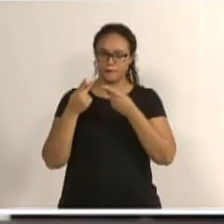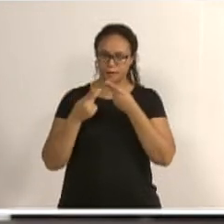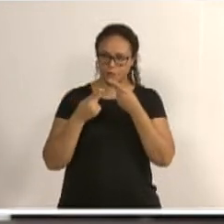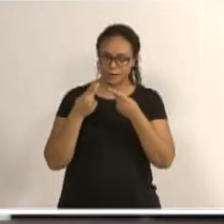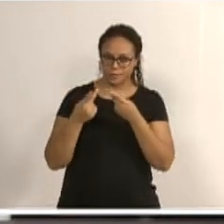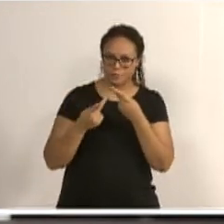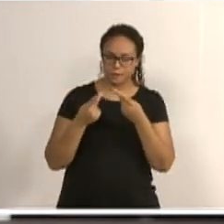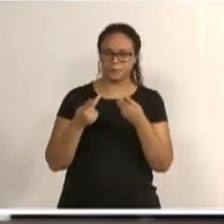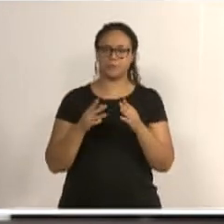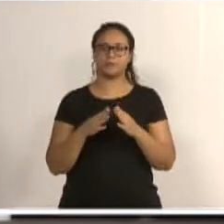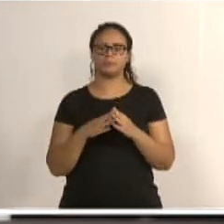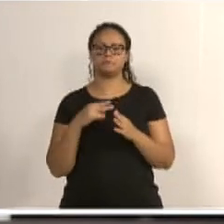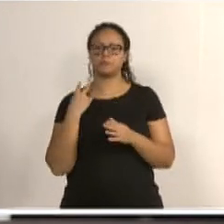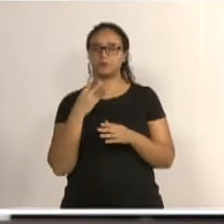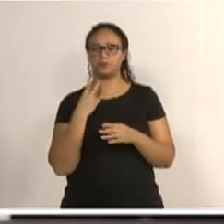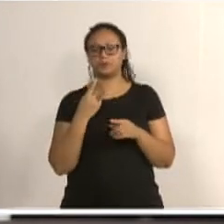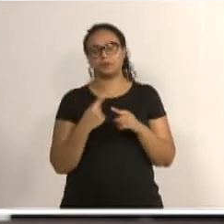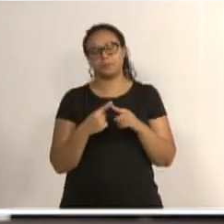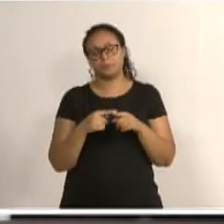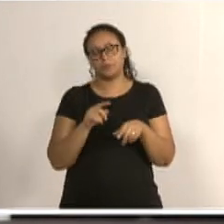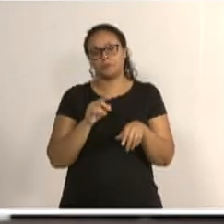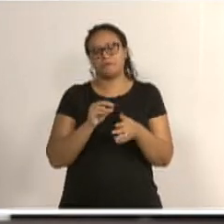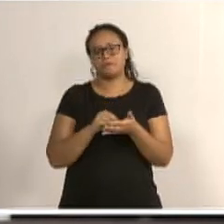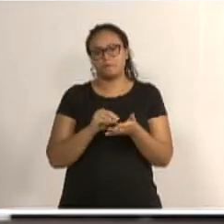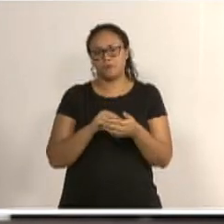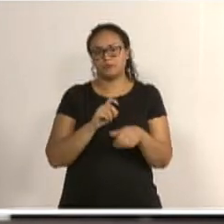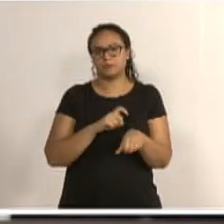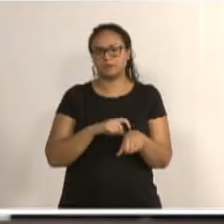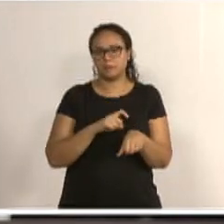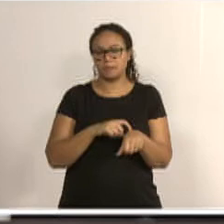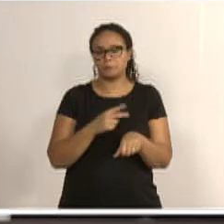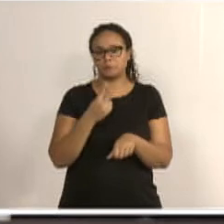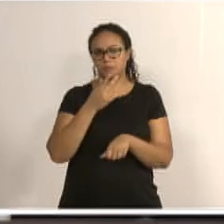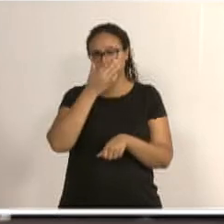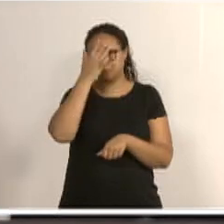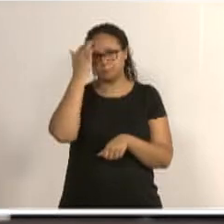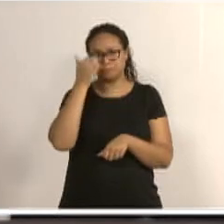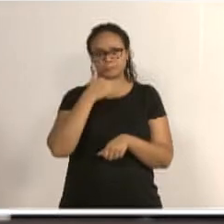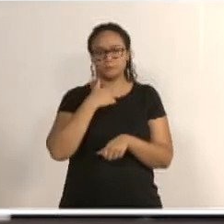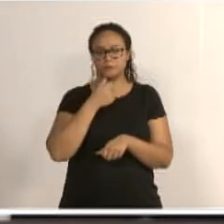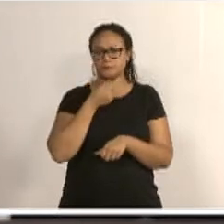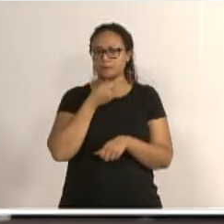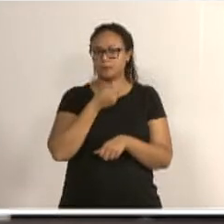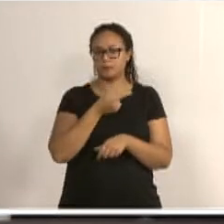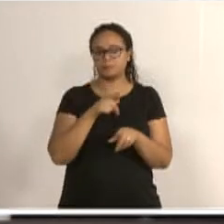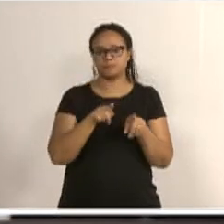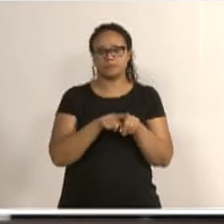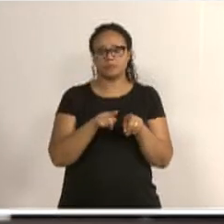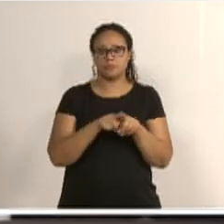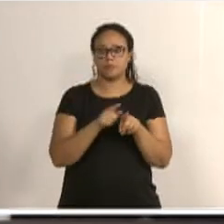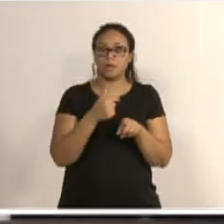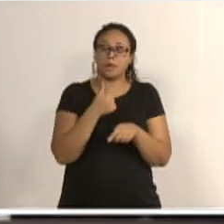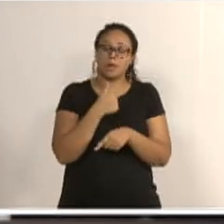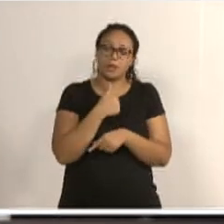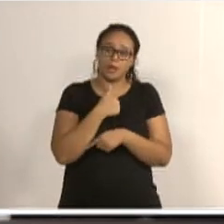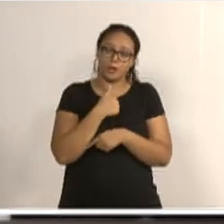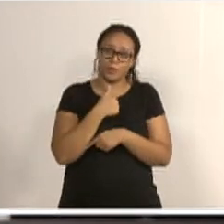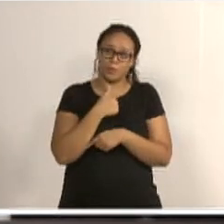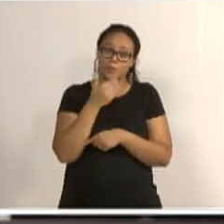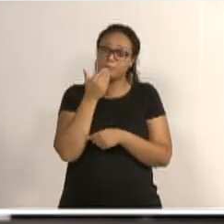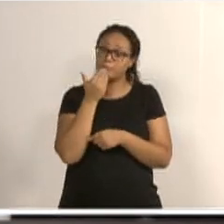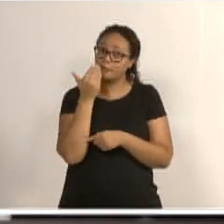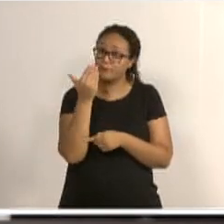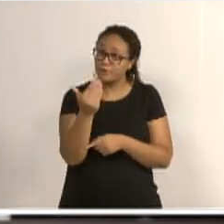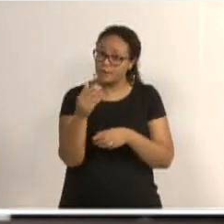parlamentares em função da falta de tempo. 2 parlamentares não vão poder estar falando. Assim como eu dei preferência